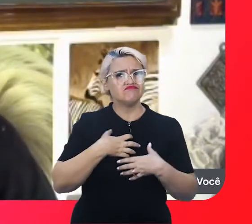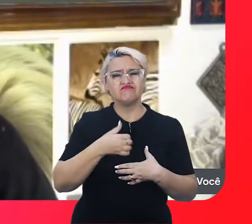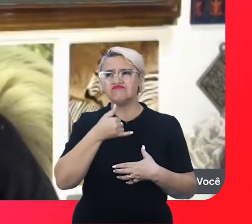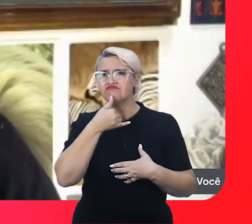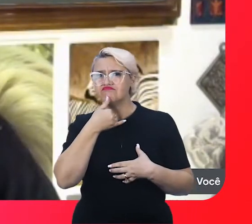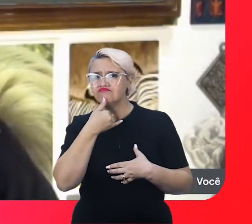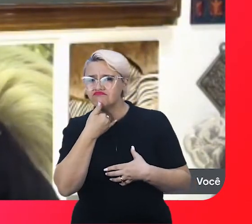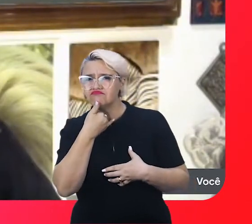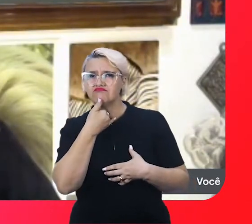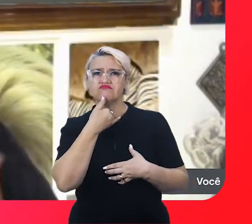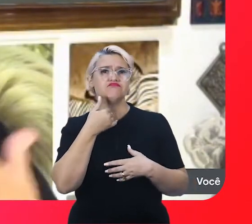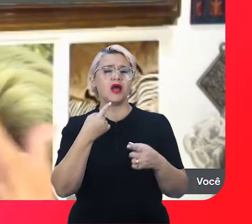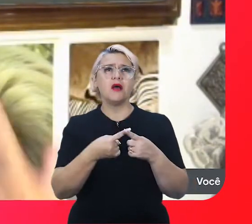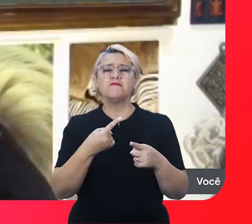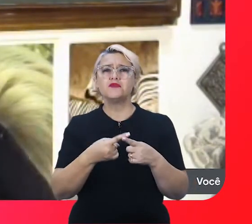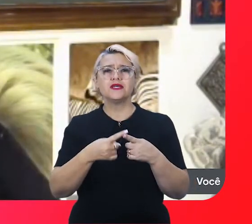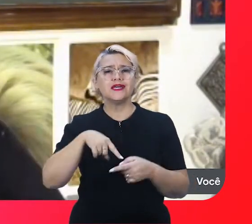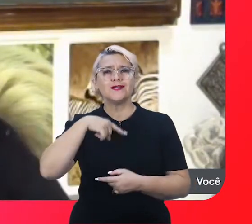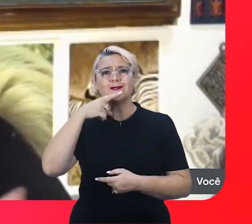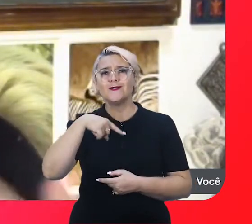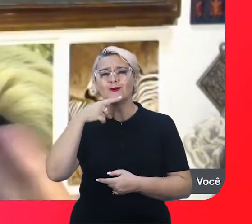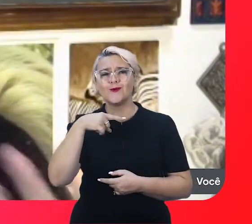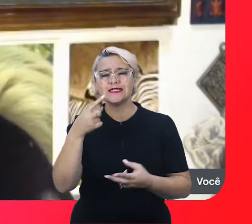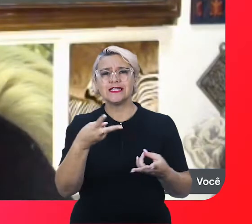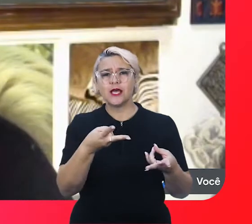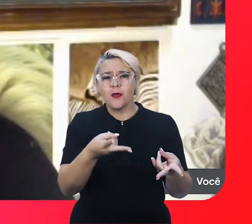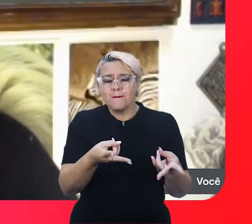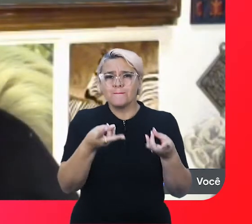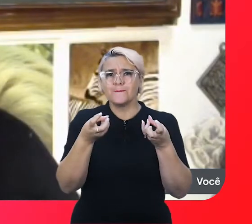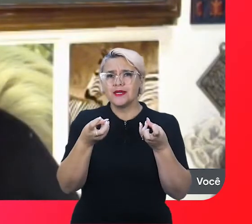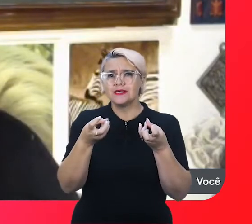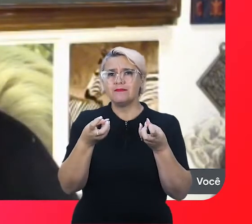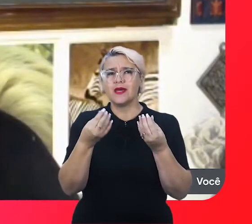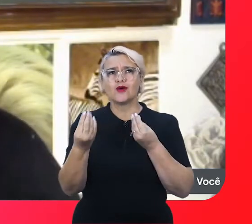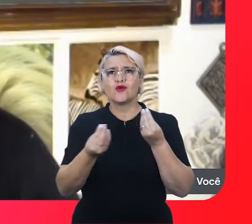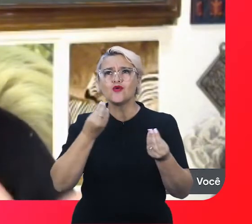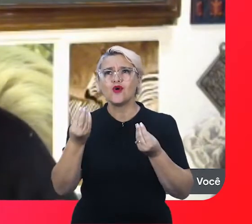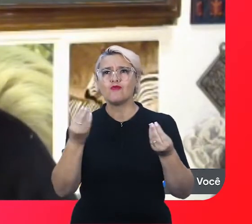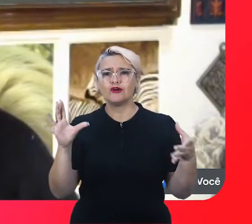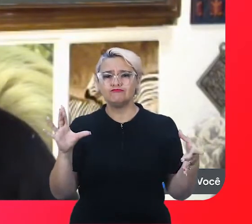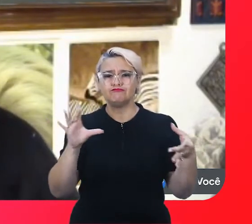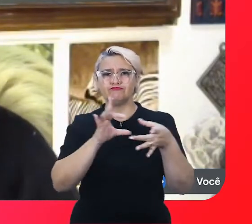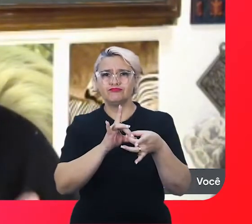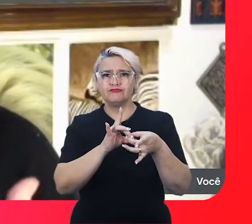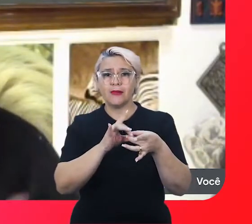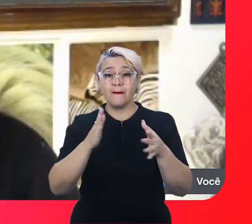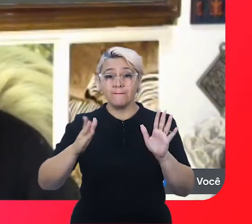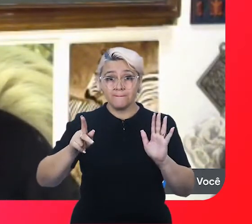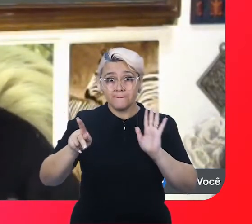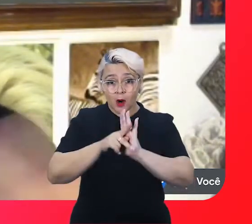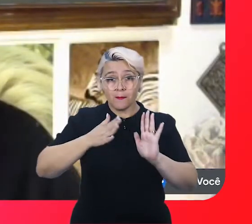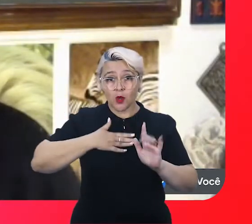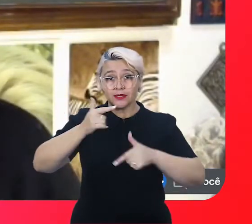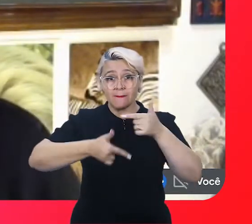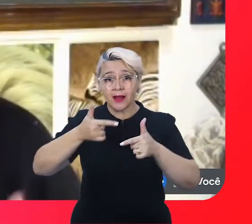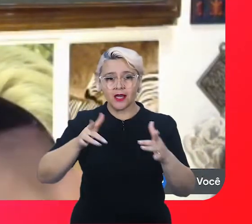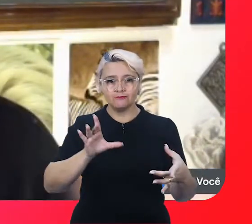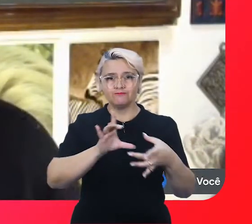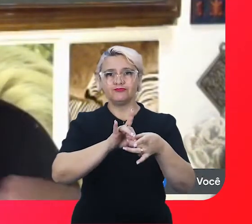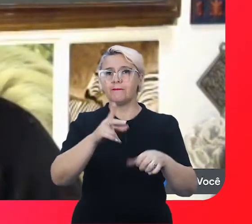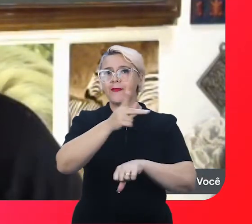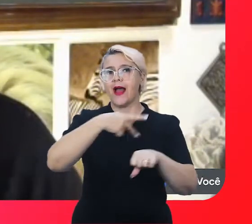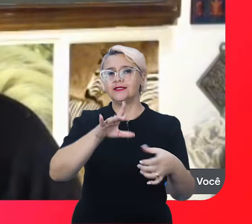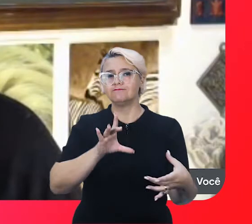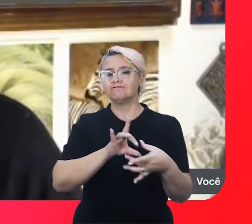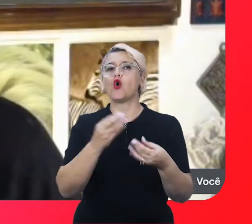desgostosa, porque eu não conseguia perceber qual era a conexão do meu trabalho com o país. Eu não